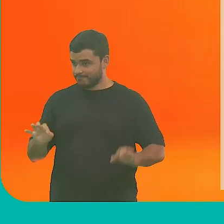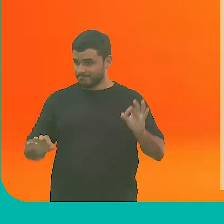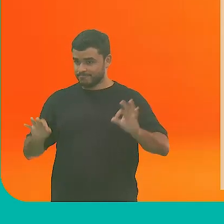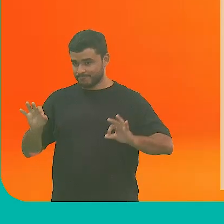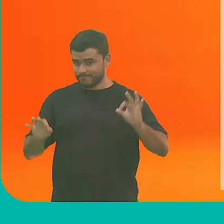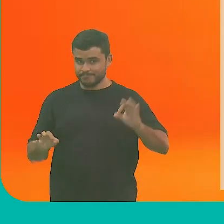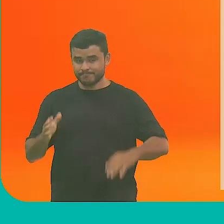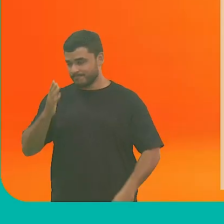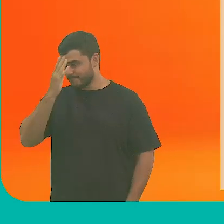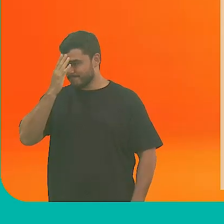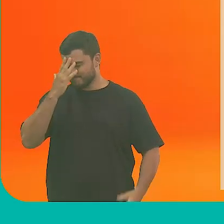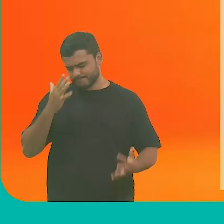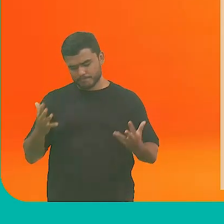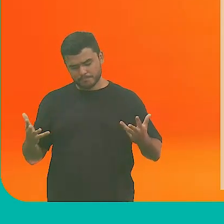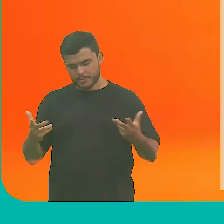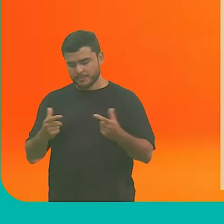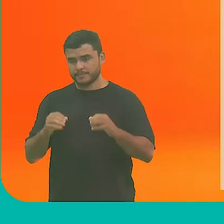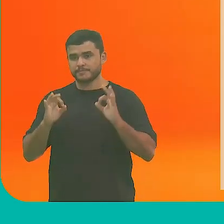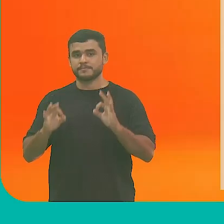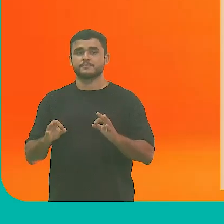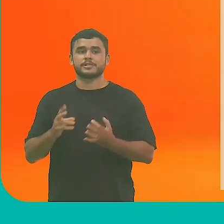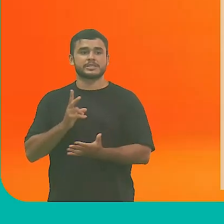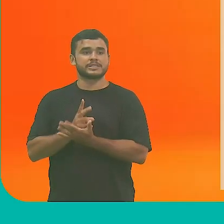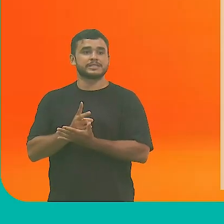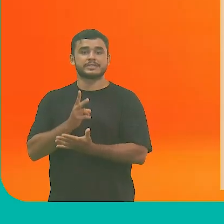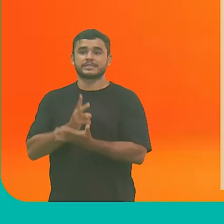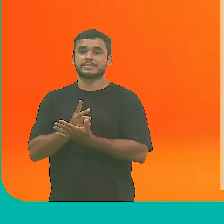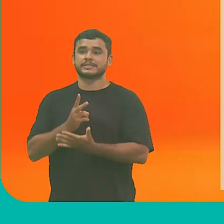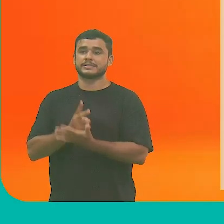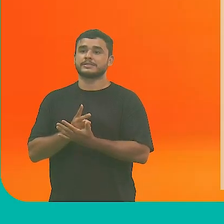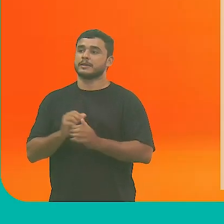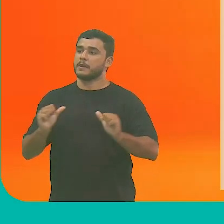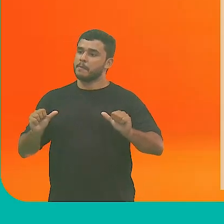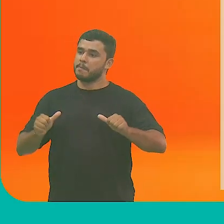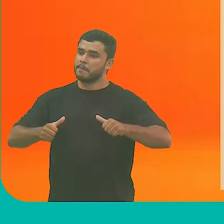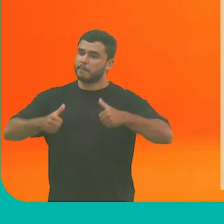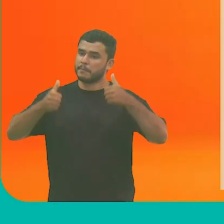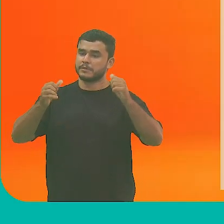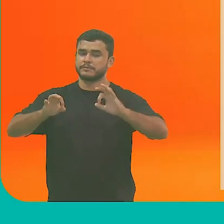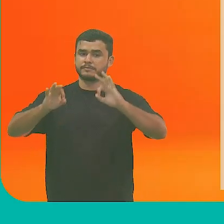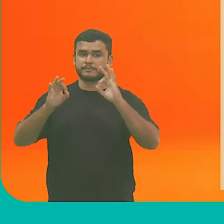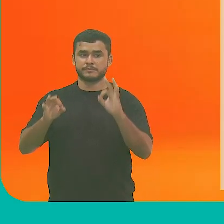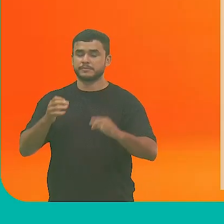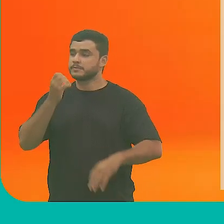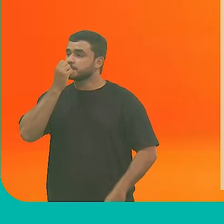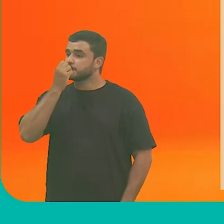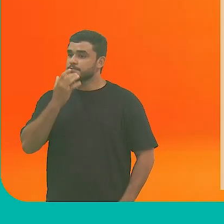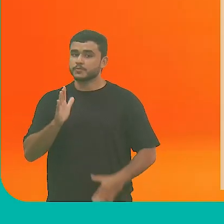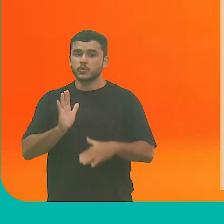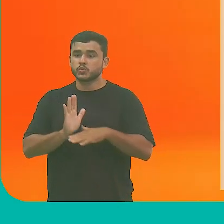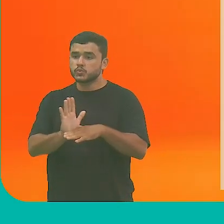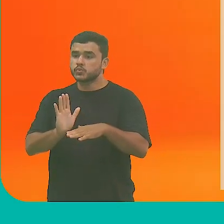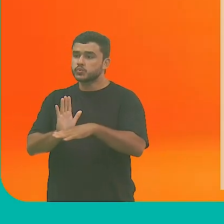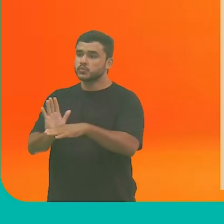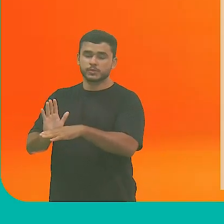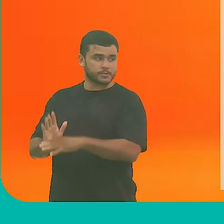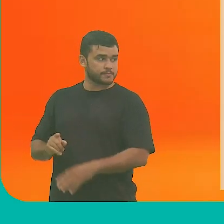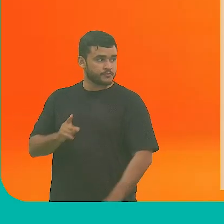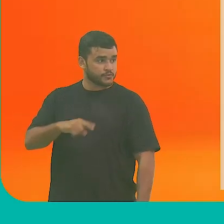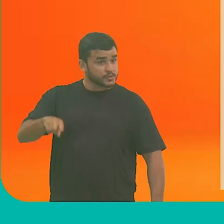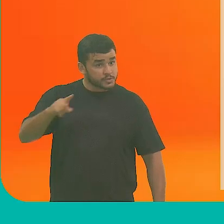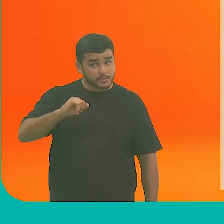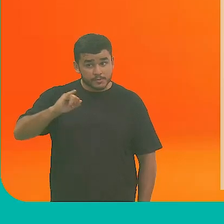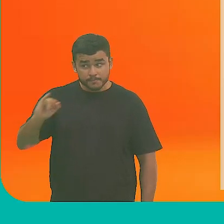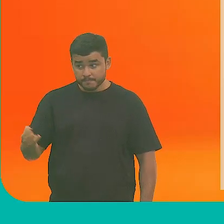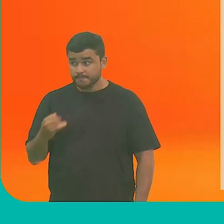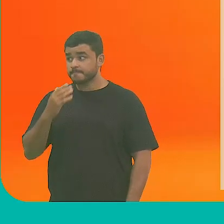que ano após ano a gente vê que ele tem melhorado, que ele tem surtido frutos, e aproveitem tudo isso aí, porque